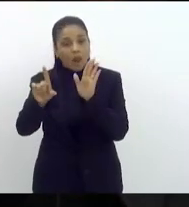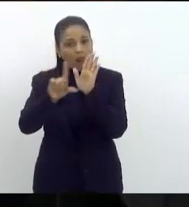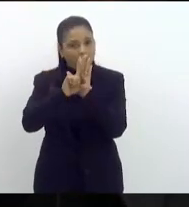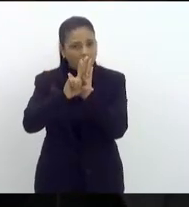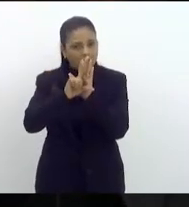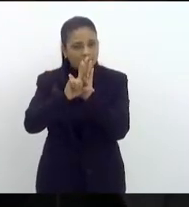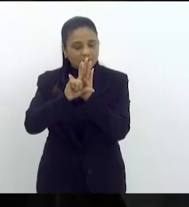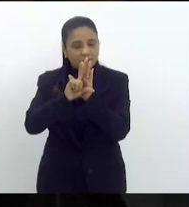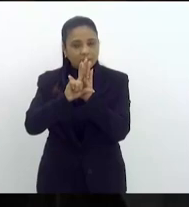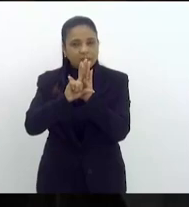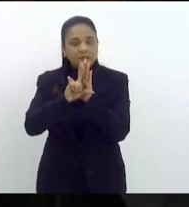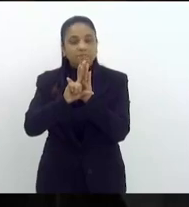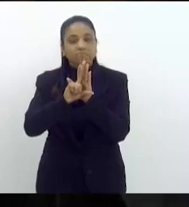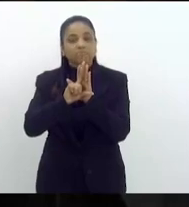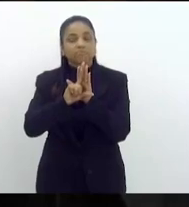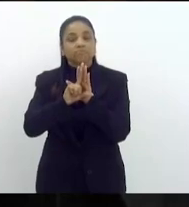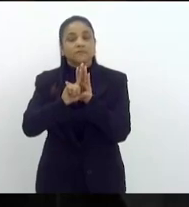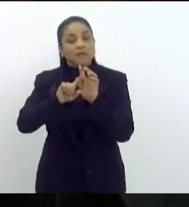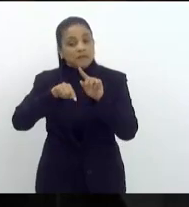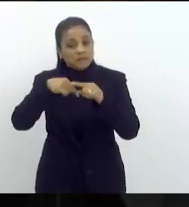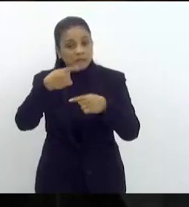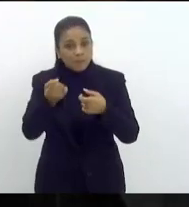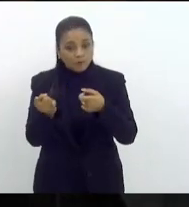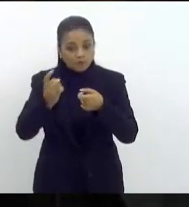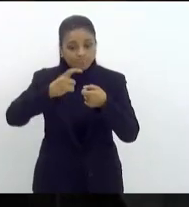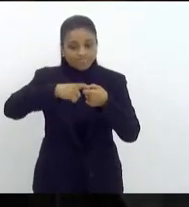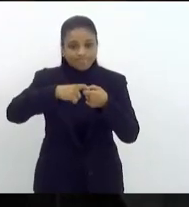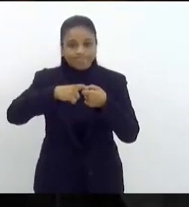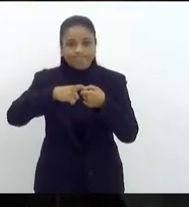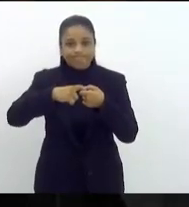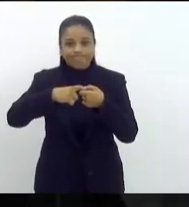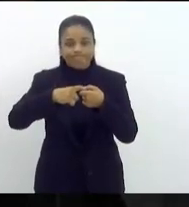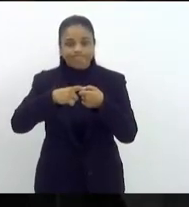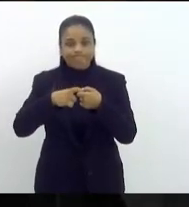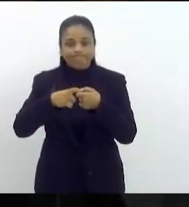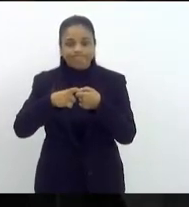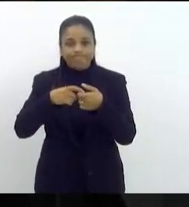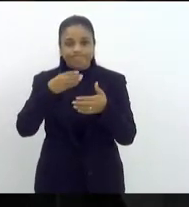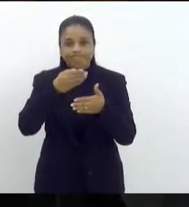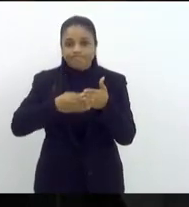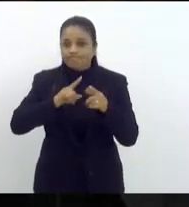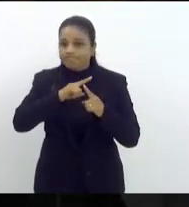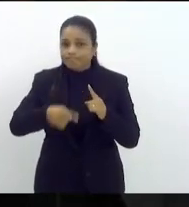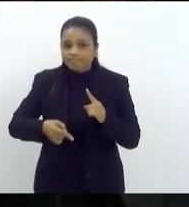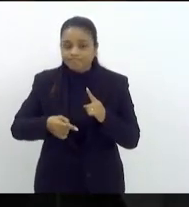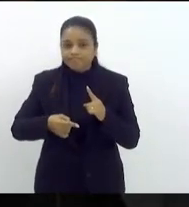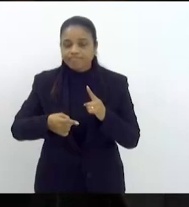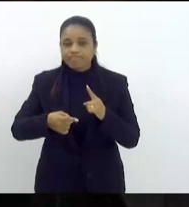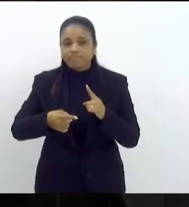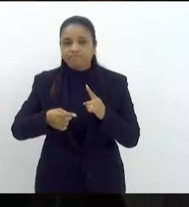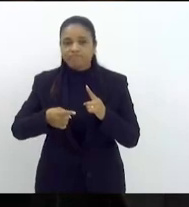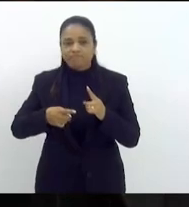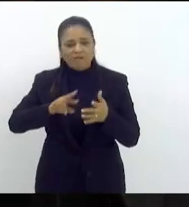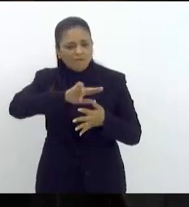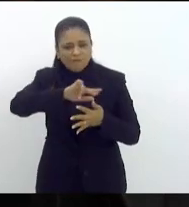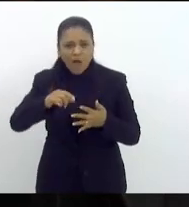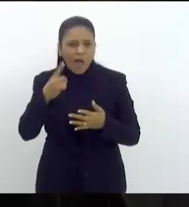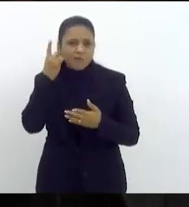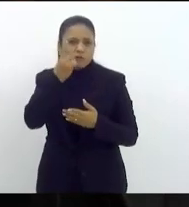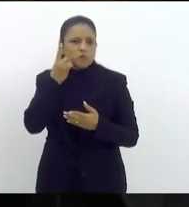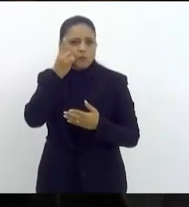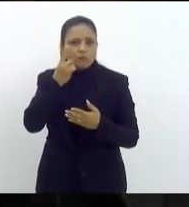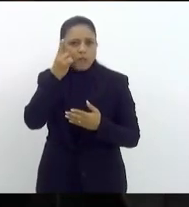de um veto que foi derrubado e o vento foi derrubado por vários deputados